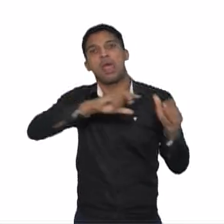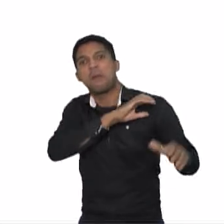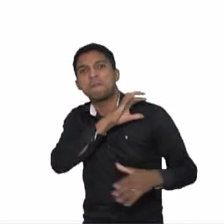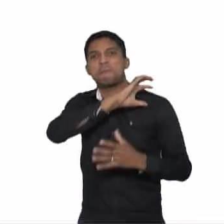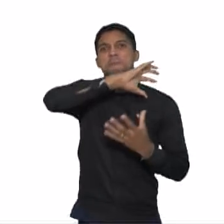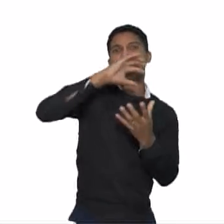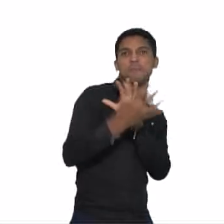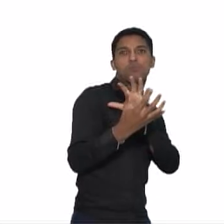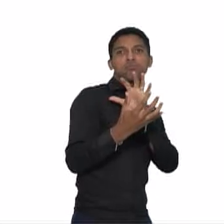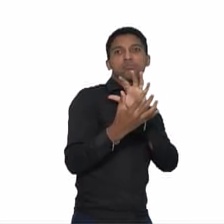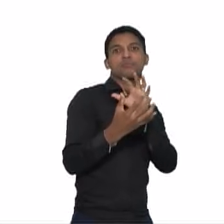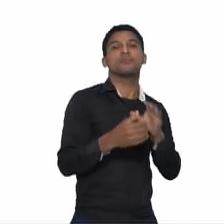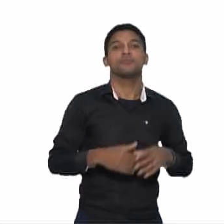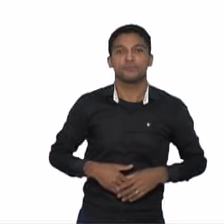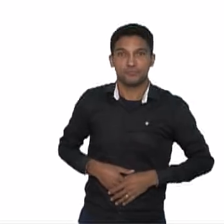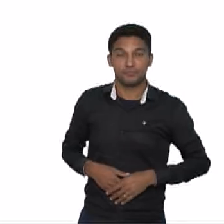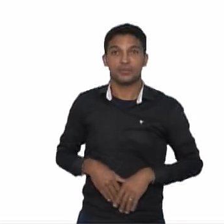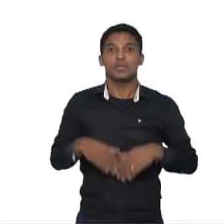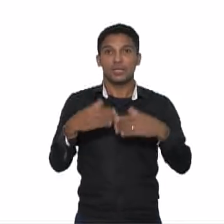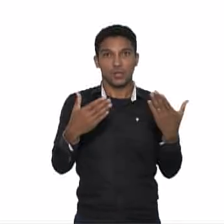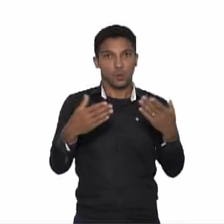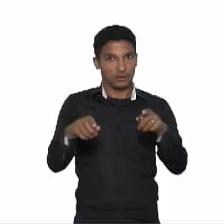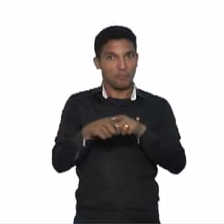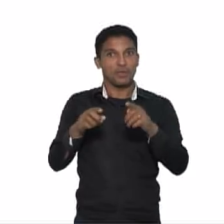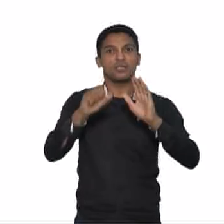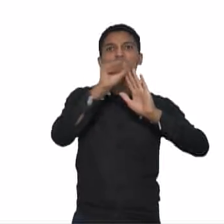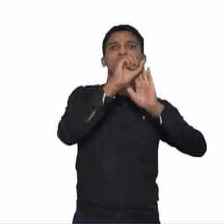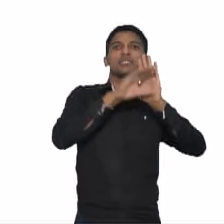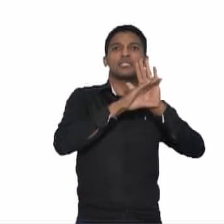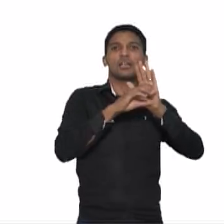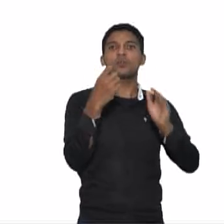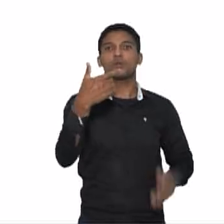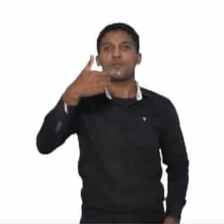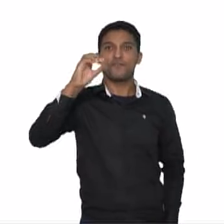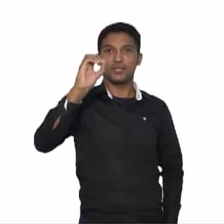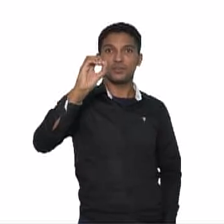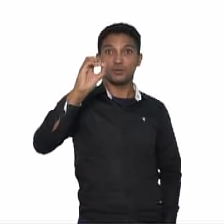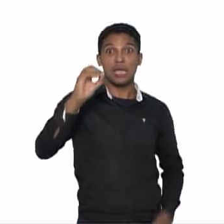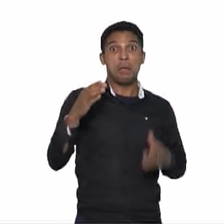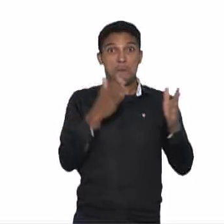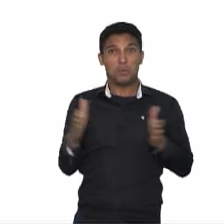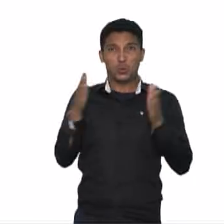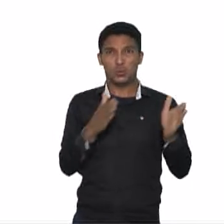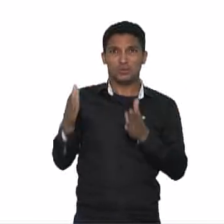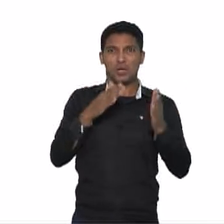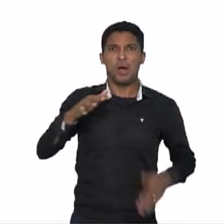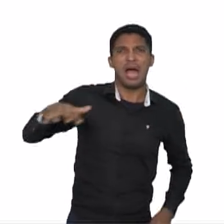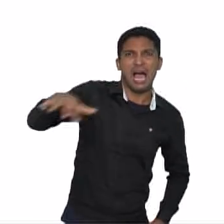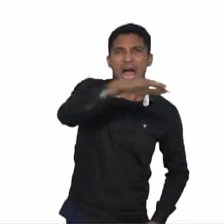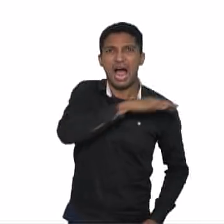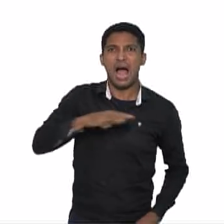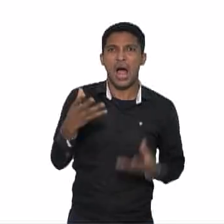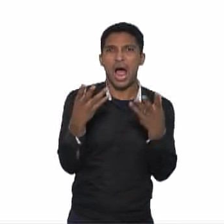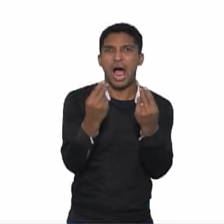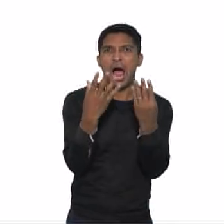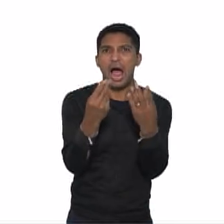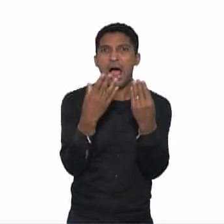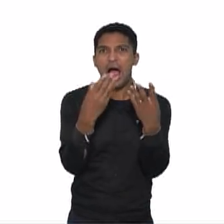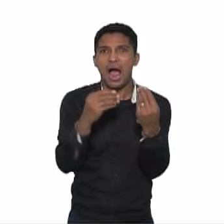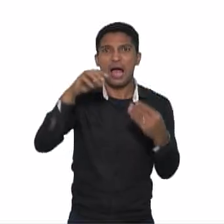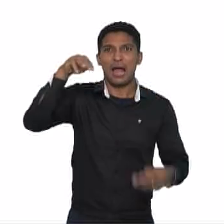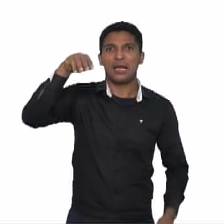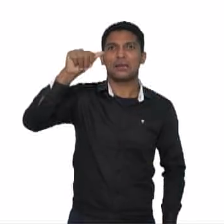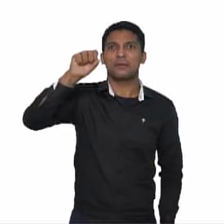massa, característicos do sistema fordista, implicaram a padronização e a produção de mercadorias em